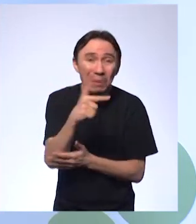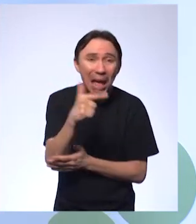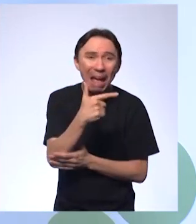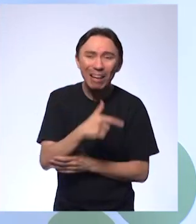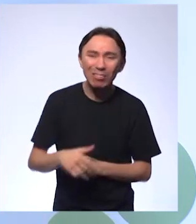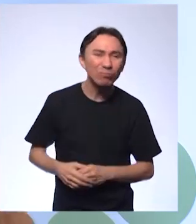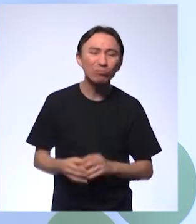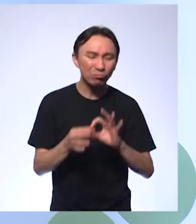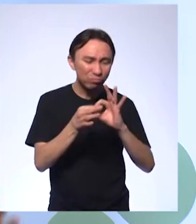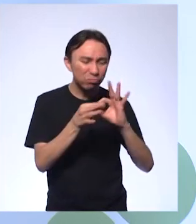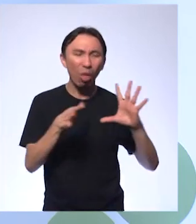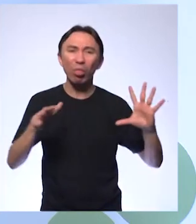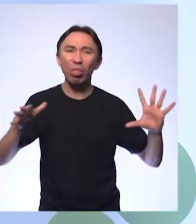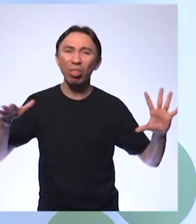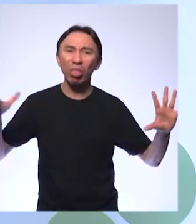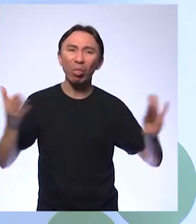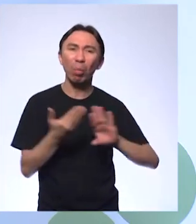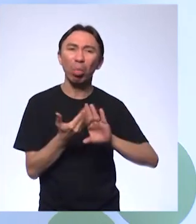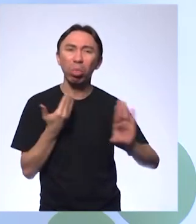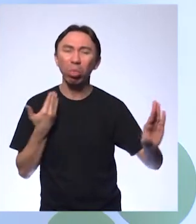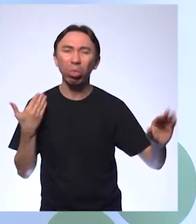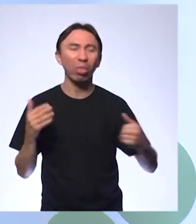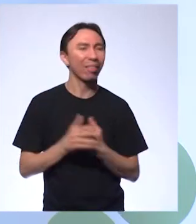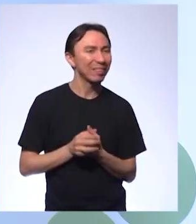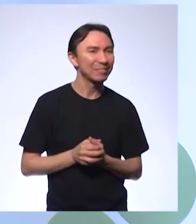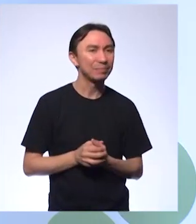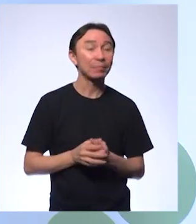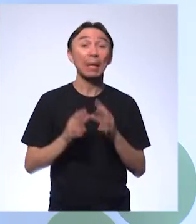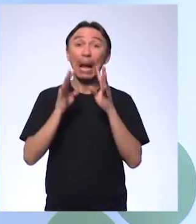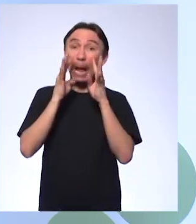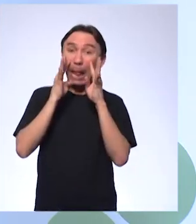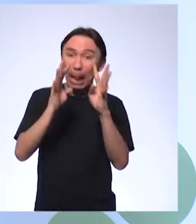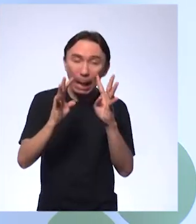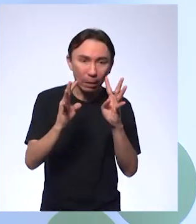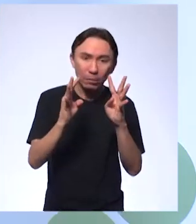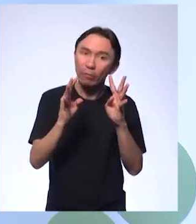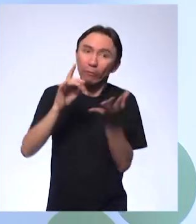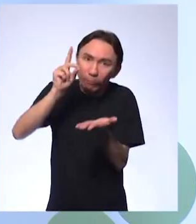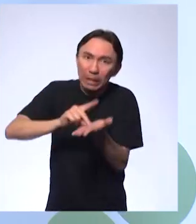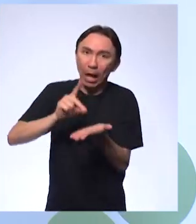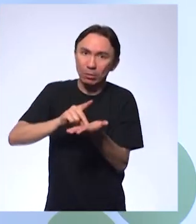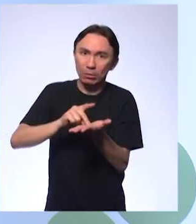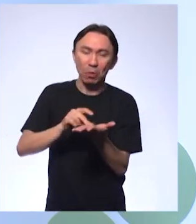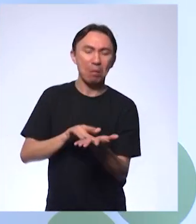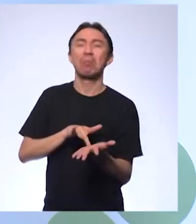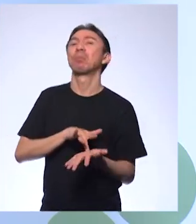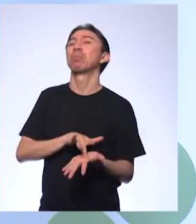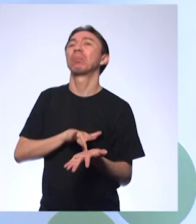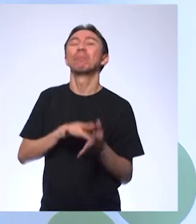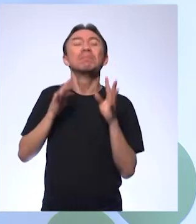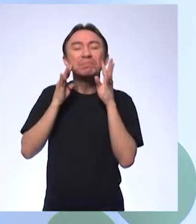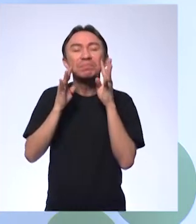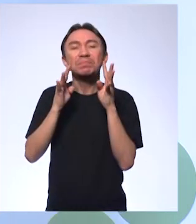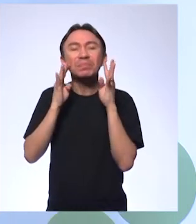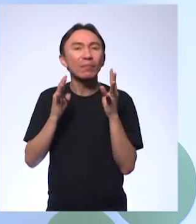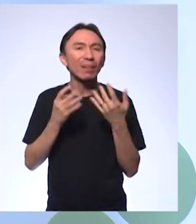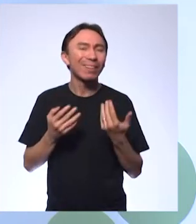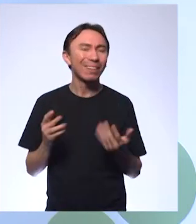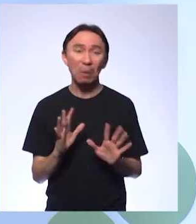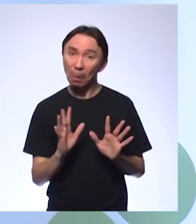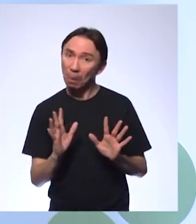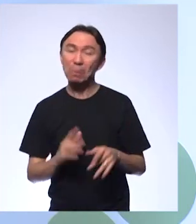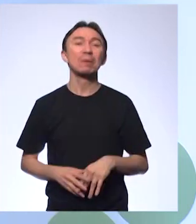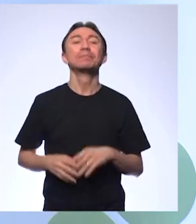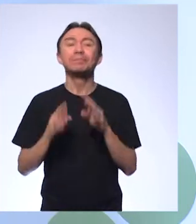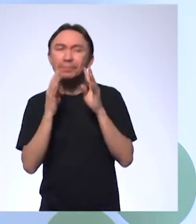fingir que está escutando ou escutar e julgar. né? Falar assim, olha o que o fulano